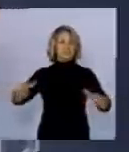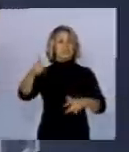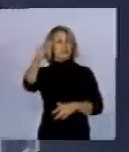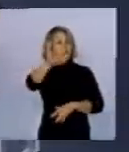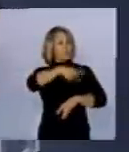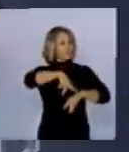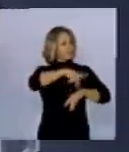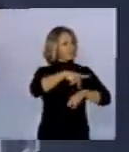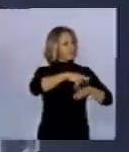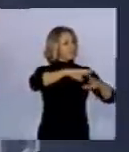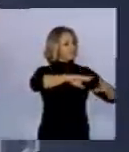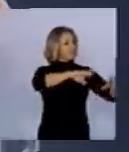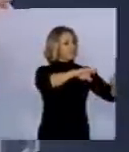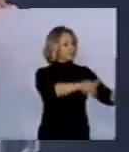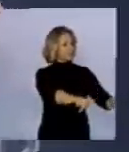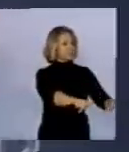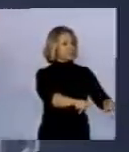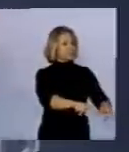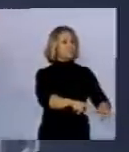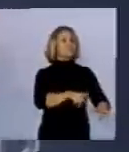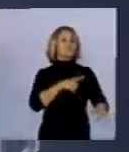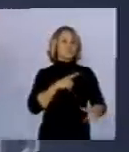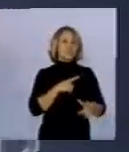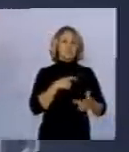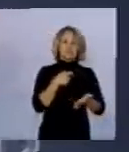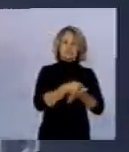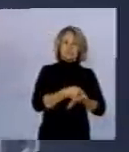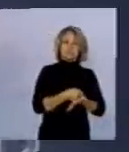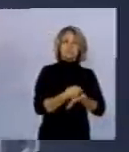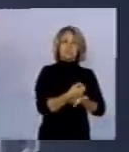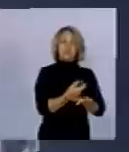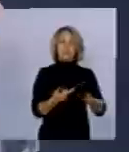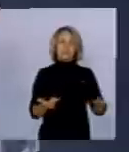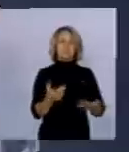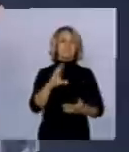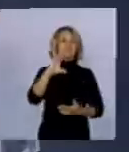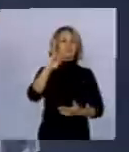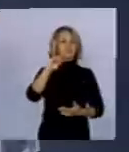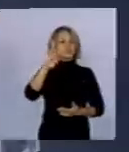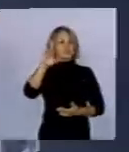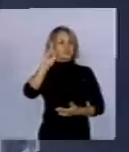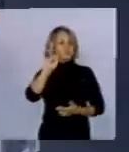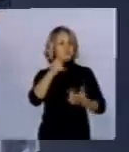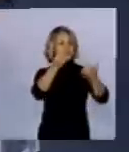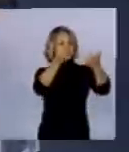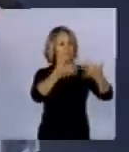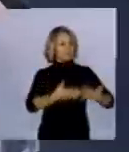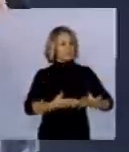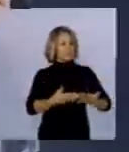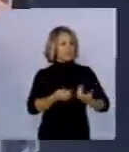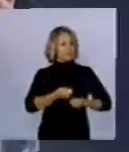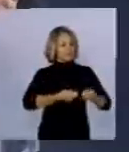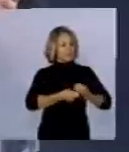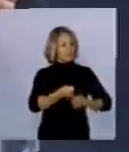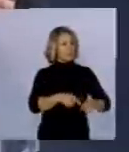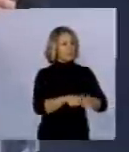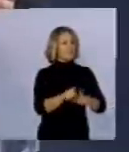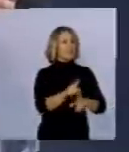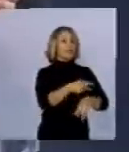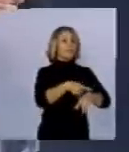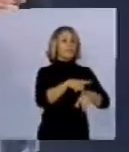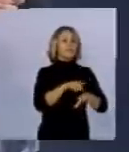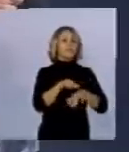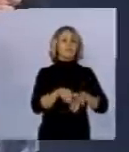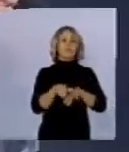países também estabeleceram suas cotas para fomentar o seu mercado local e a Austrália por exemplo